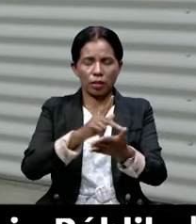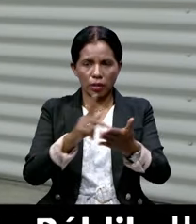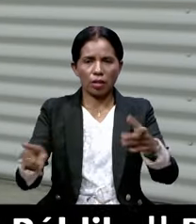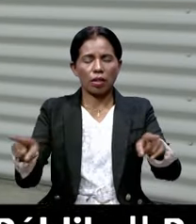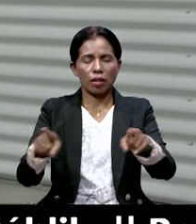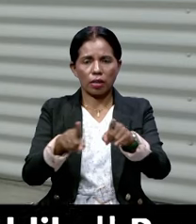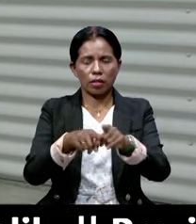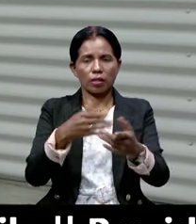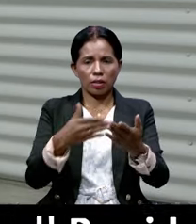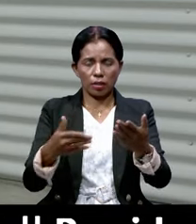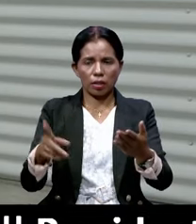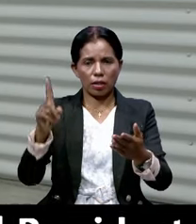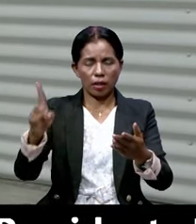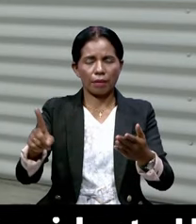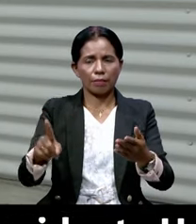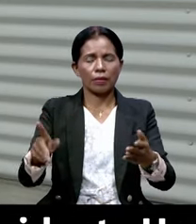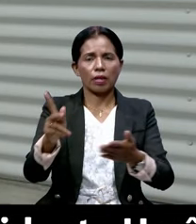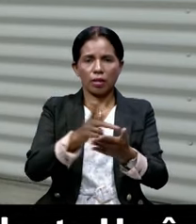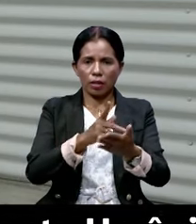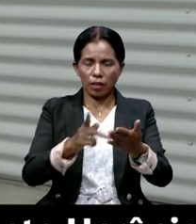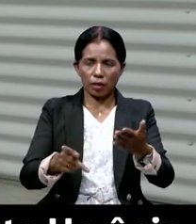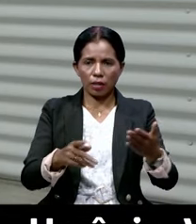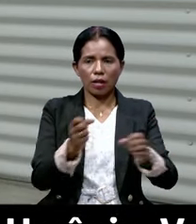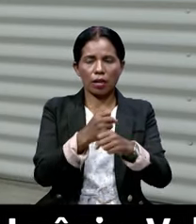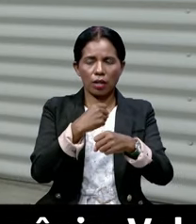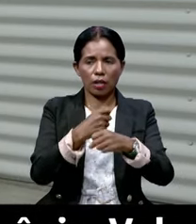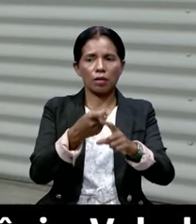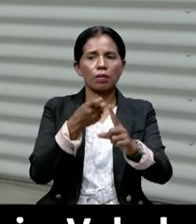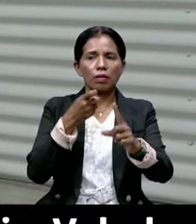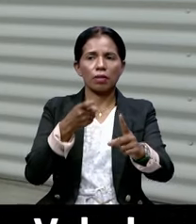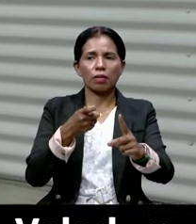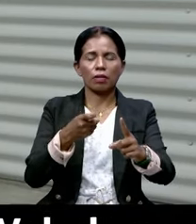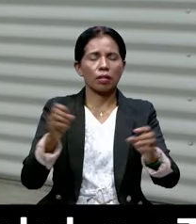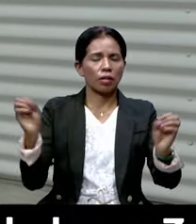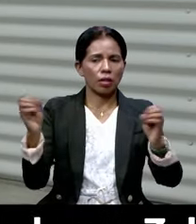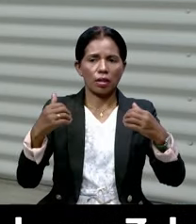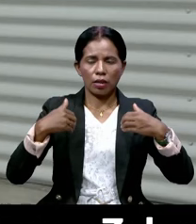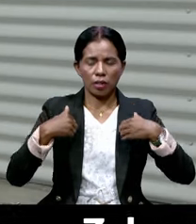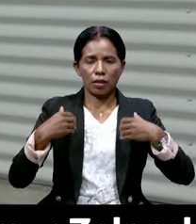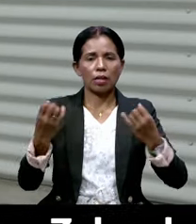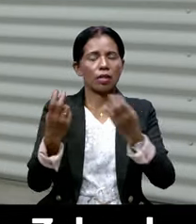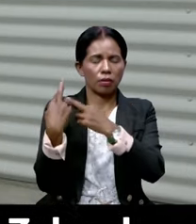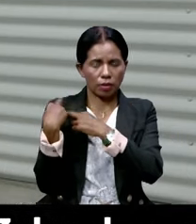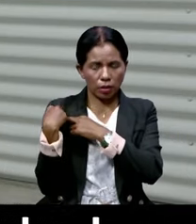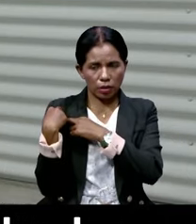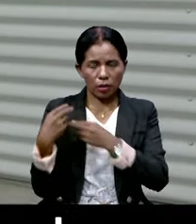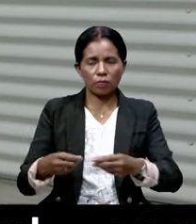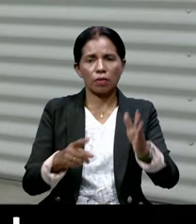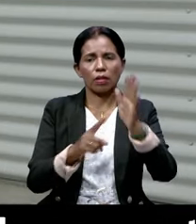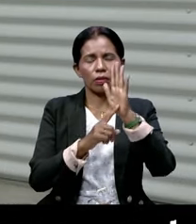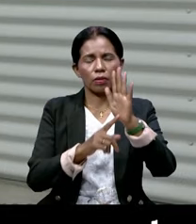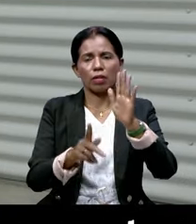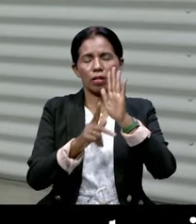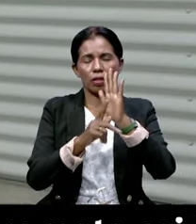objetuida. Crime organizado nebe halo si parte irresponsabilidade balun foi mazen la diak